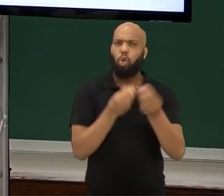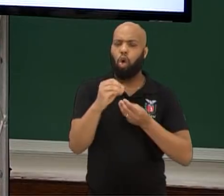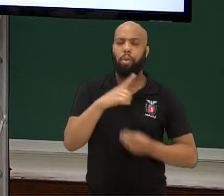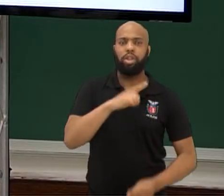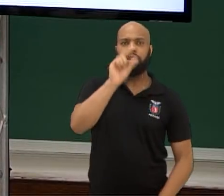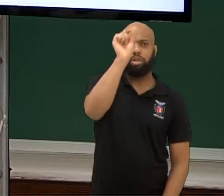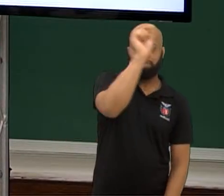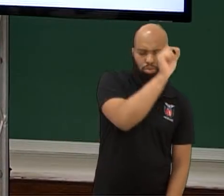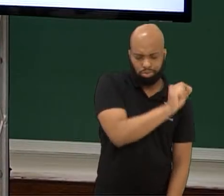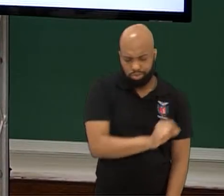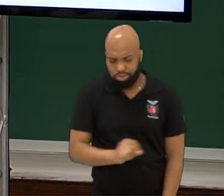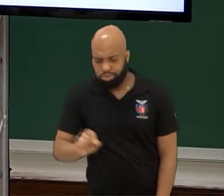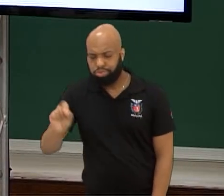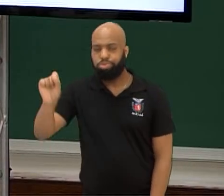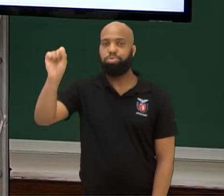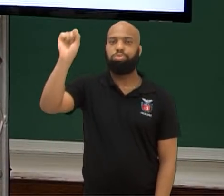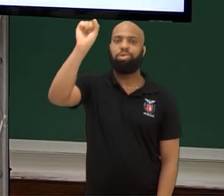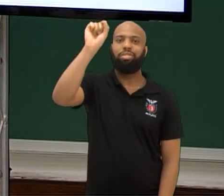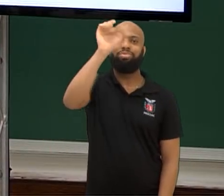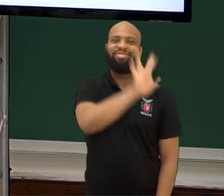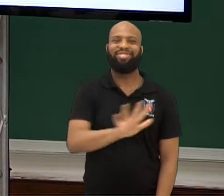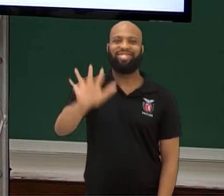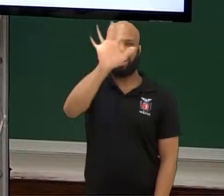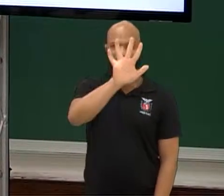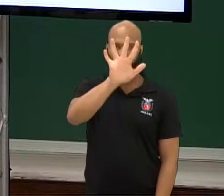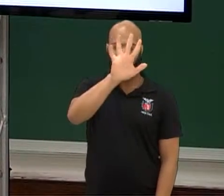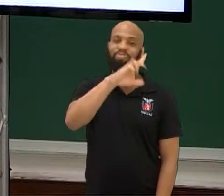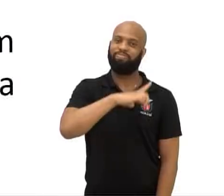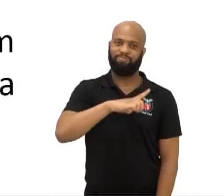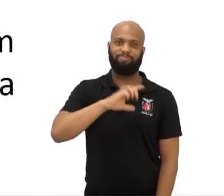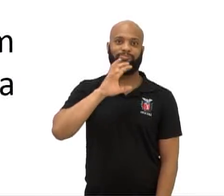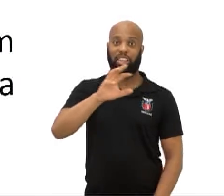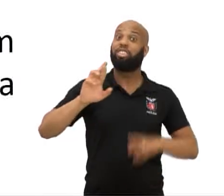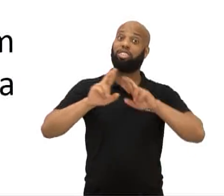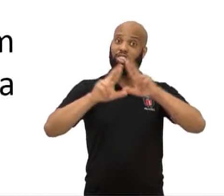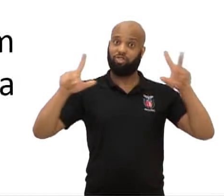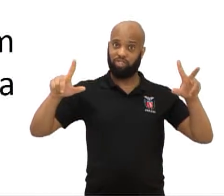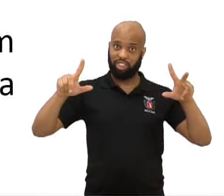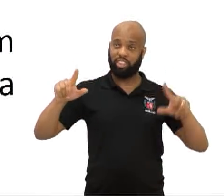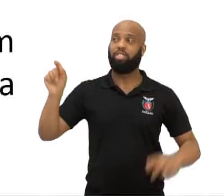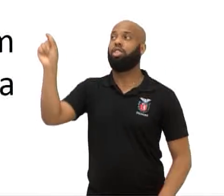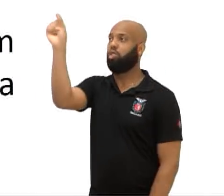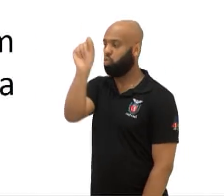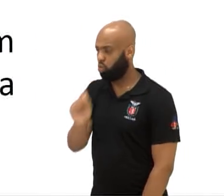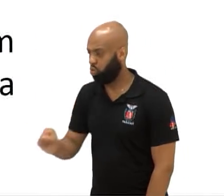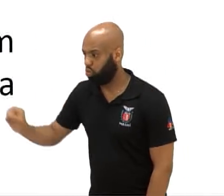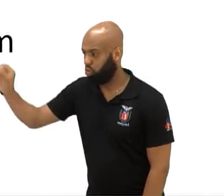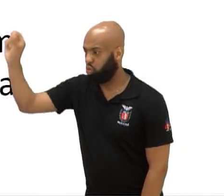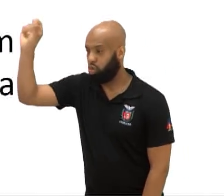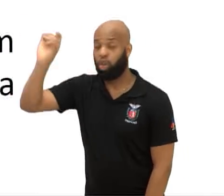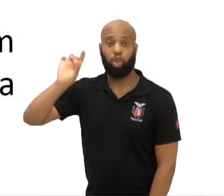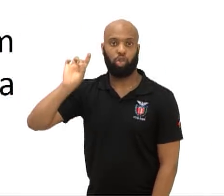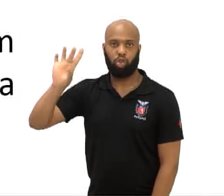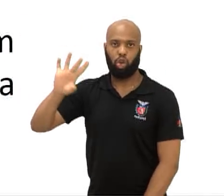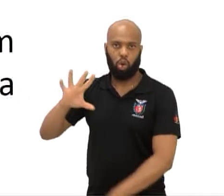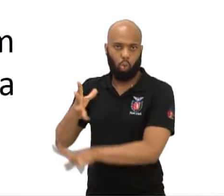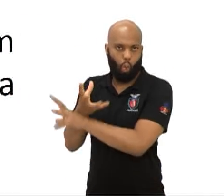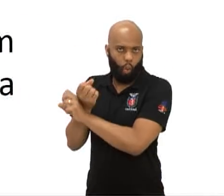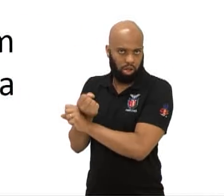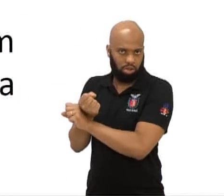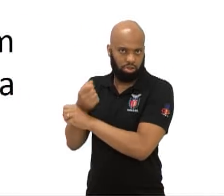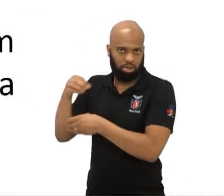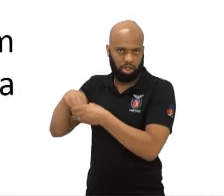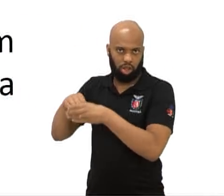linha fechada em que qualquer um dos seus pontos possui a mesma distância do ponto